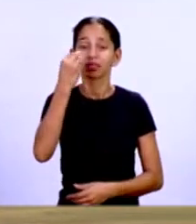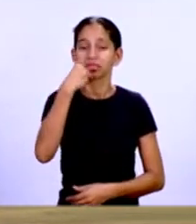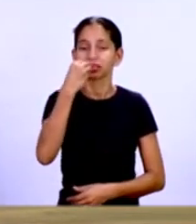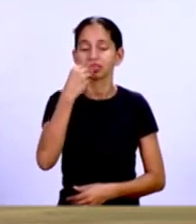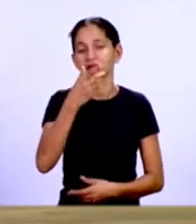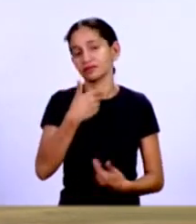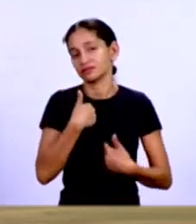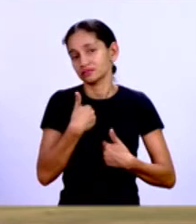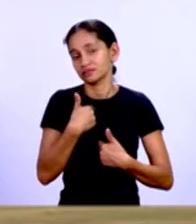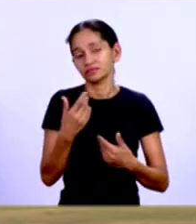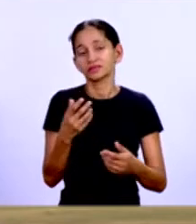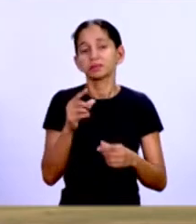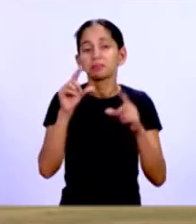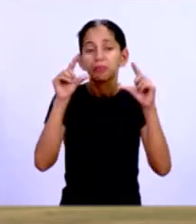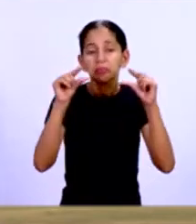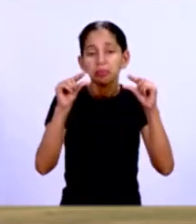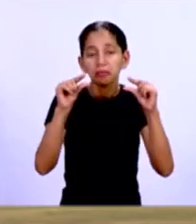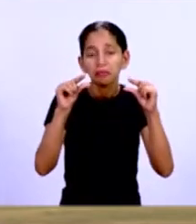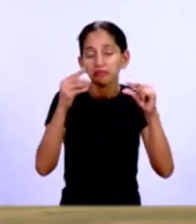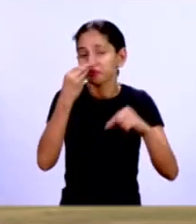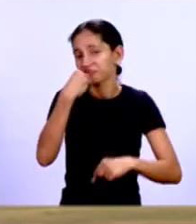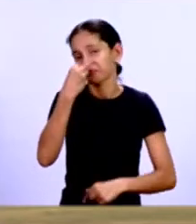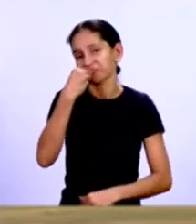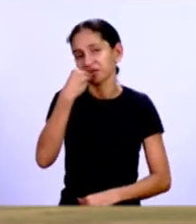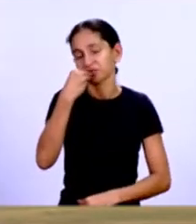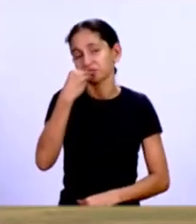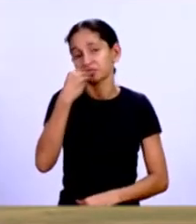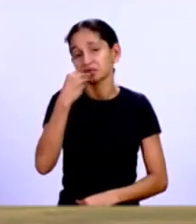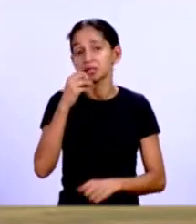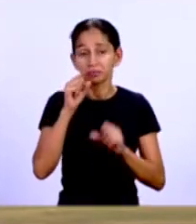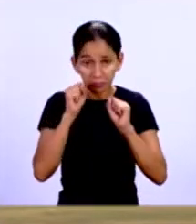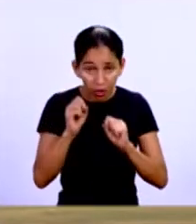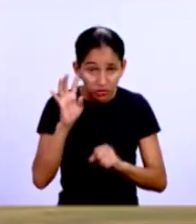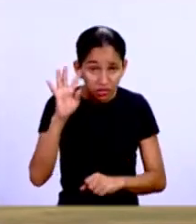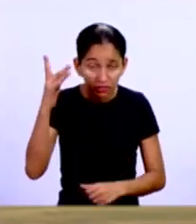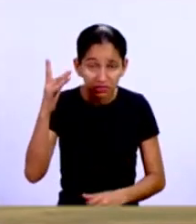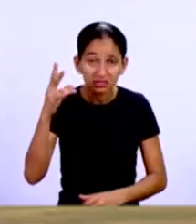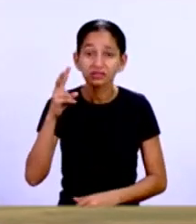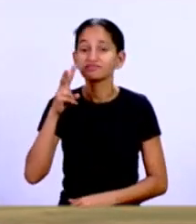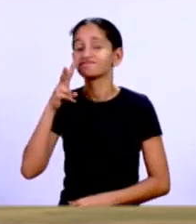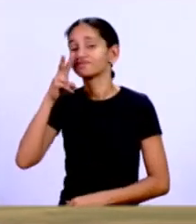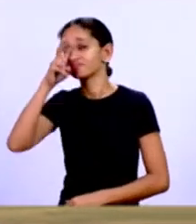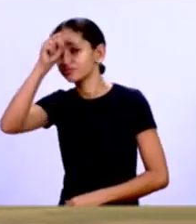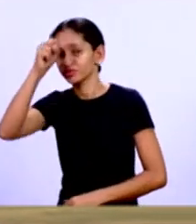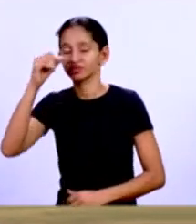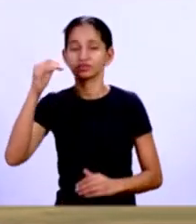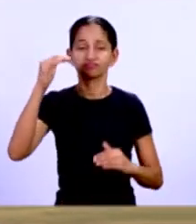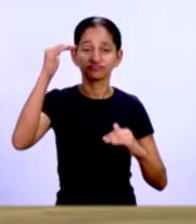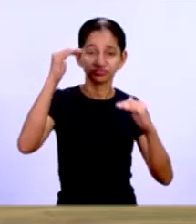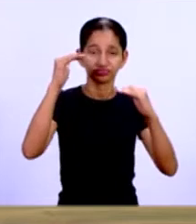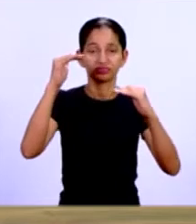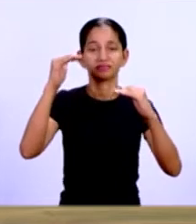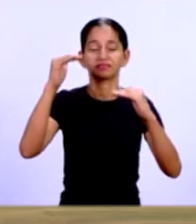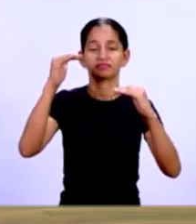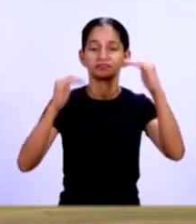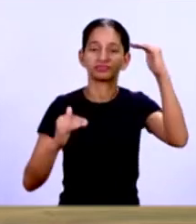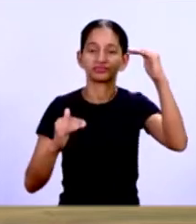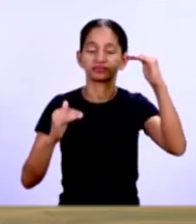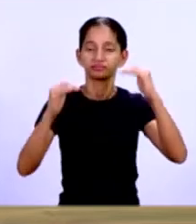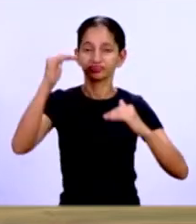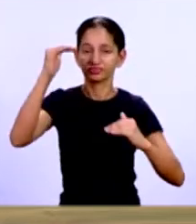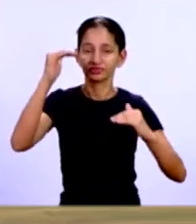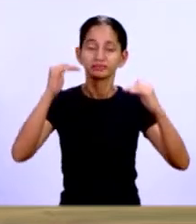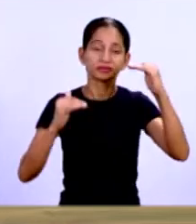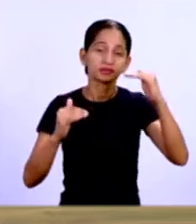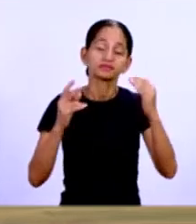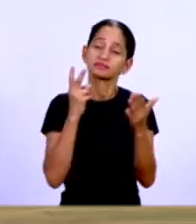controle seria pouco eficaz. E a probabilidade desse controle não ser efetivo, de caso o risco aconteça, realmente